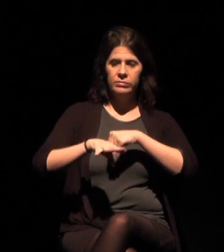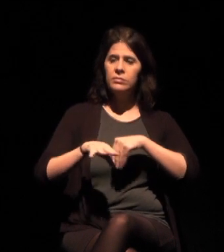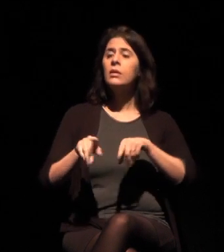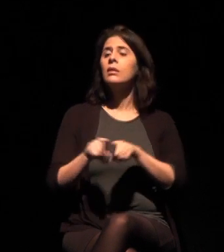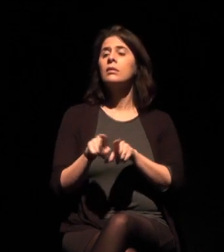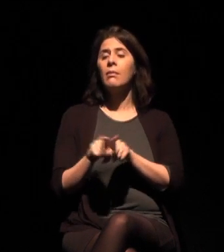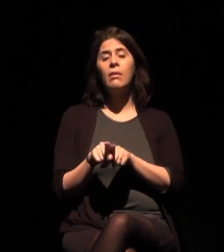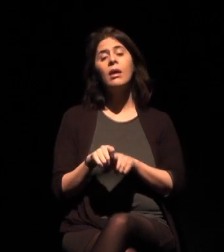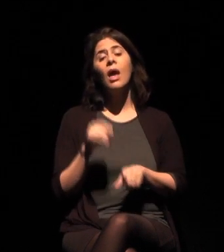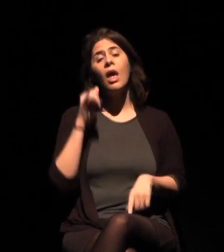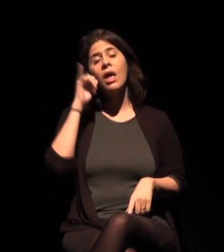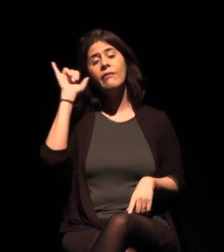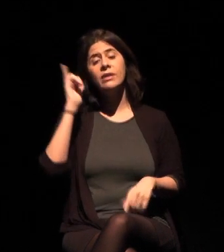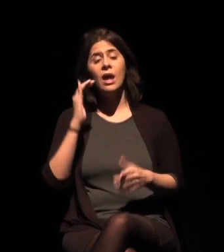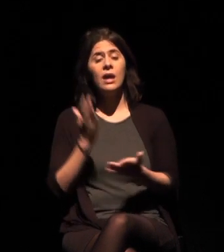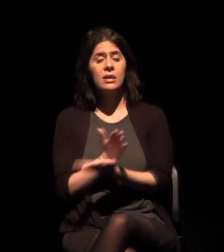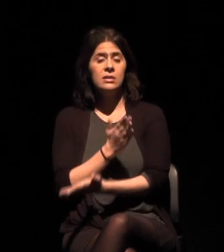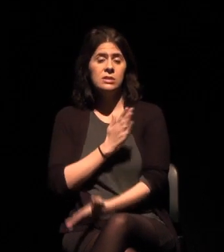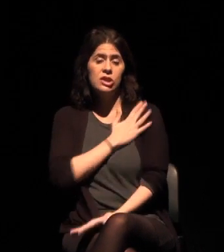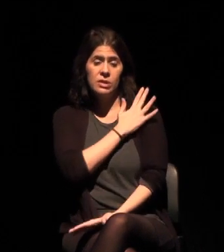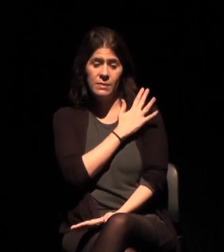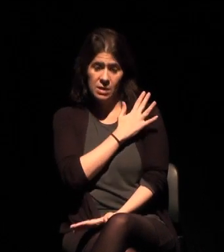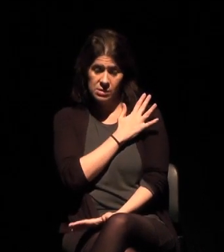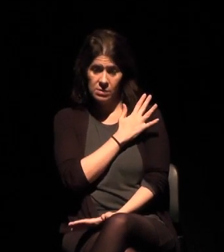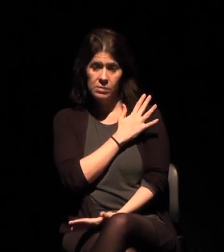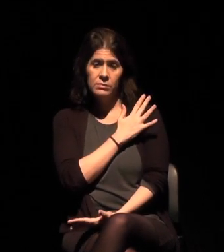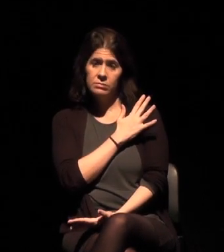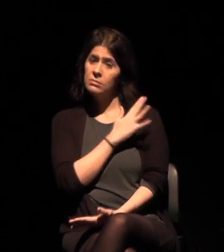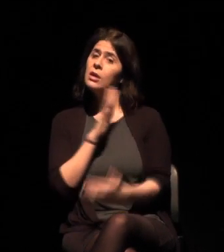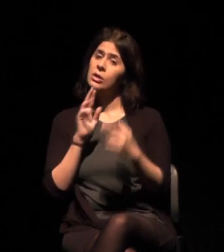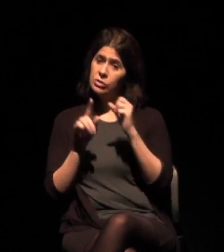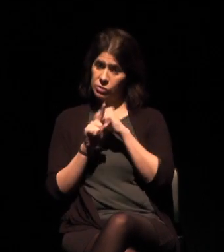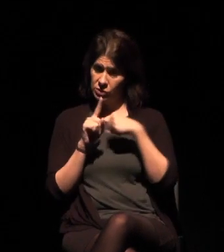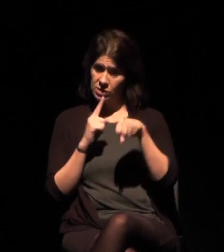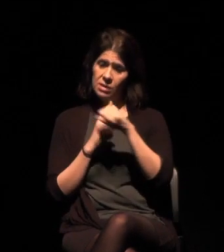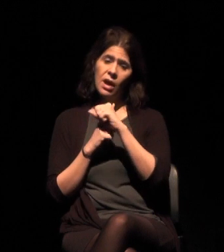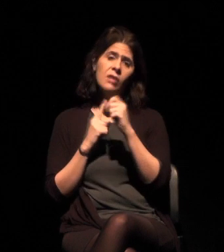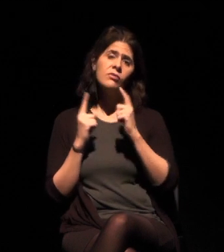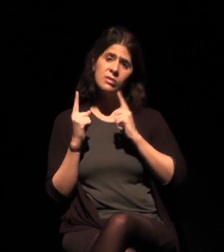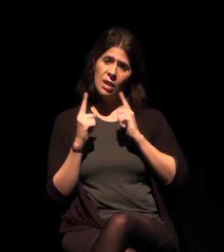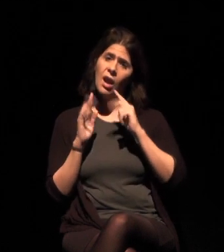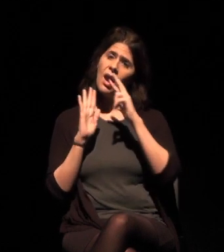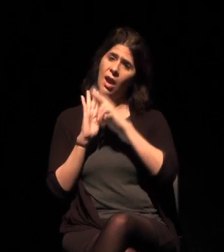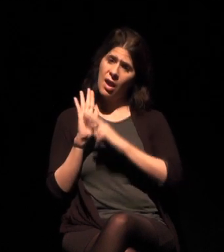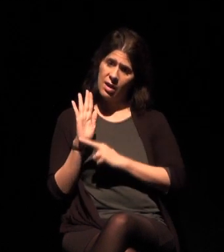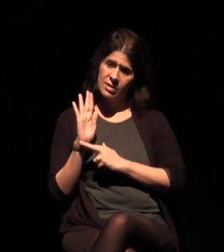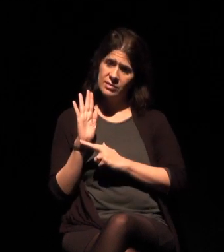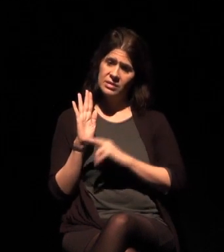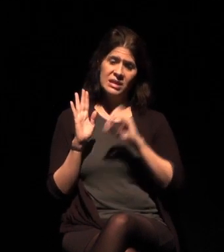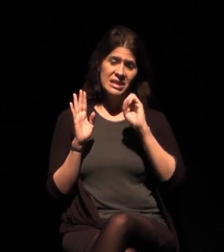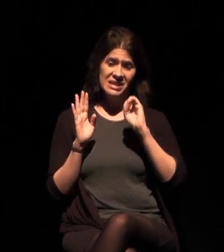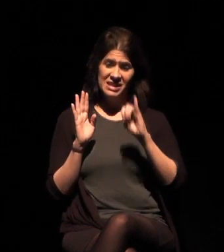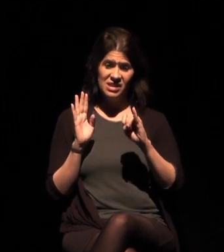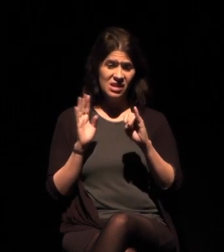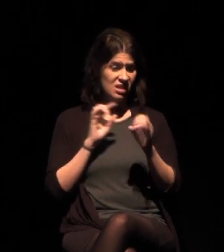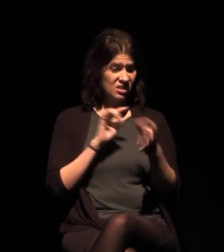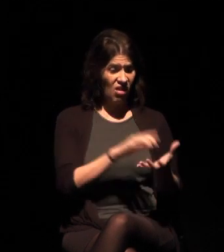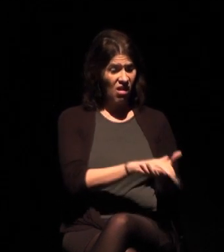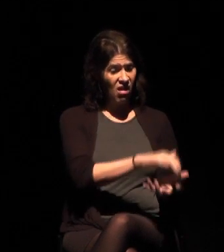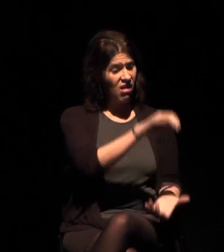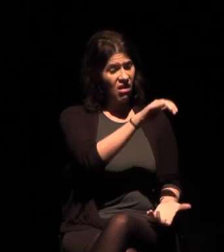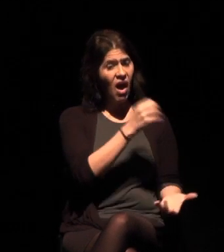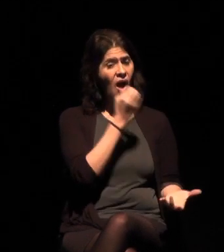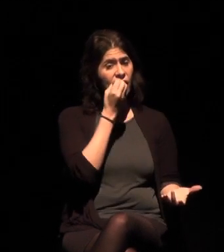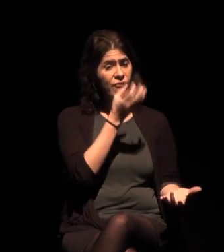discriminatório certo então a sociedade tem regras que se você usa apenas o compor o que está nos dados talvez